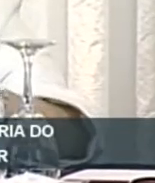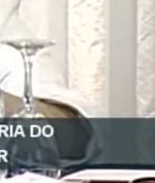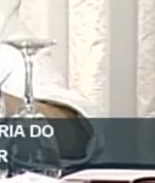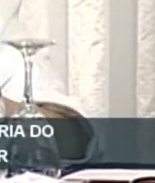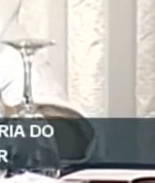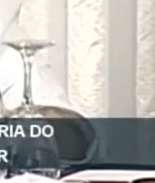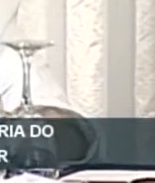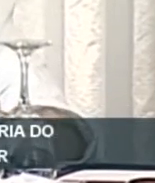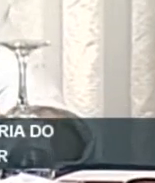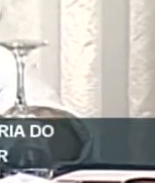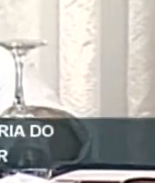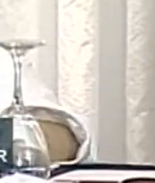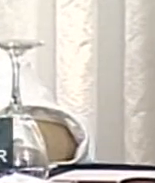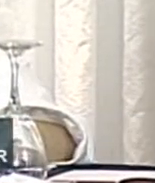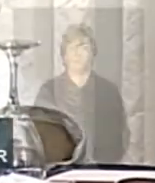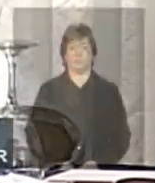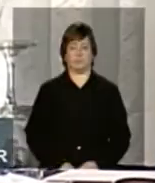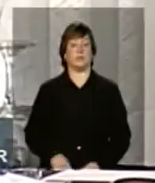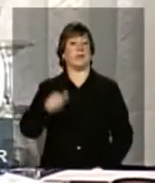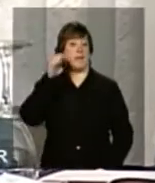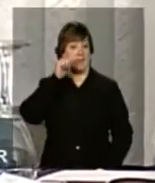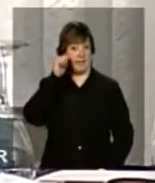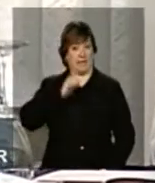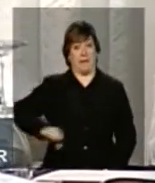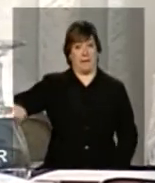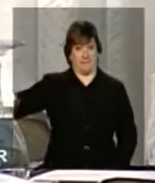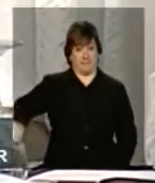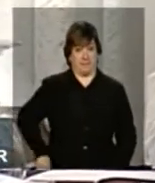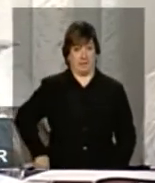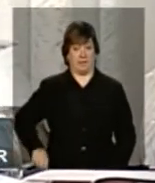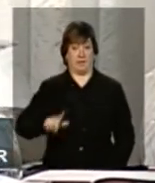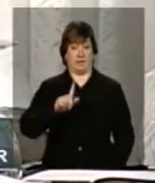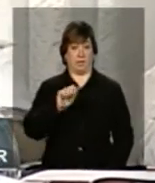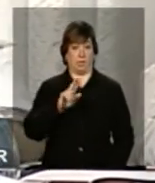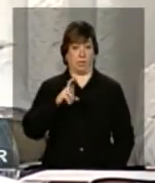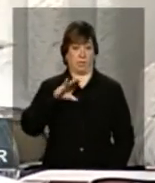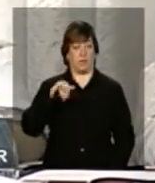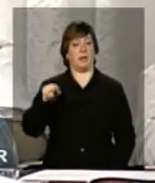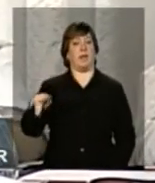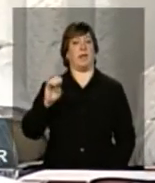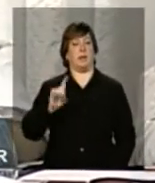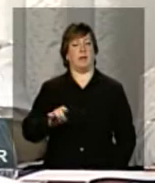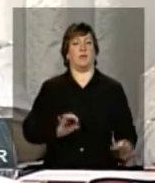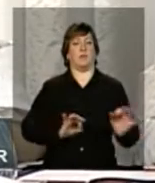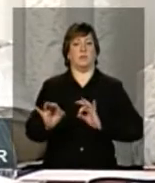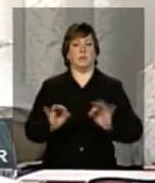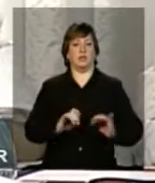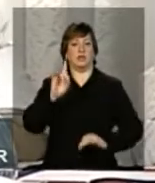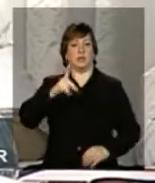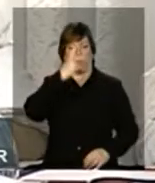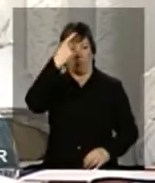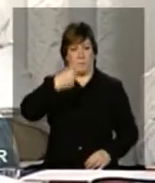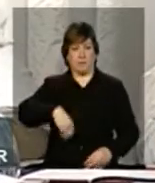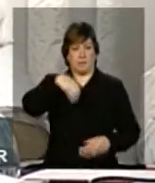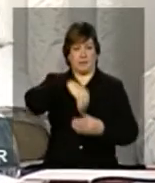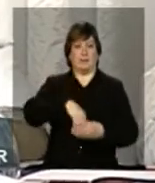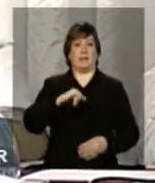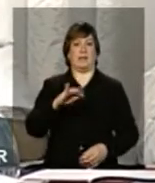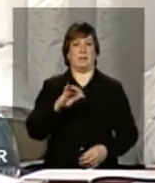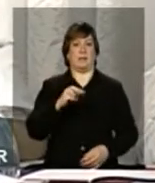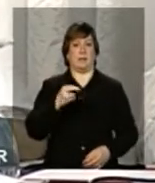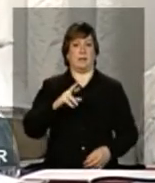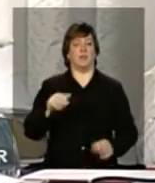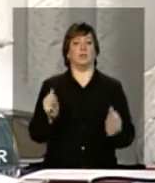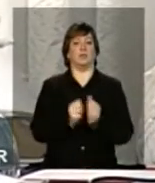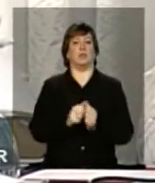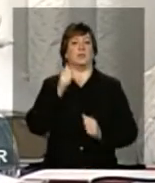A embaixadora Gláucia é diretora de Direitos Humanos no Itamaraty, e ela é membro do nosso conselho, junto com a Fernanda,